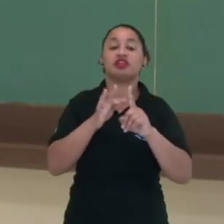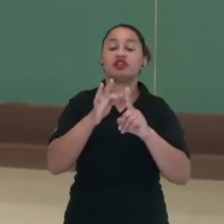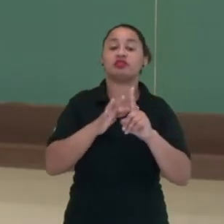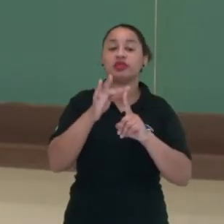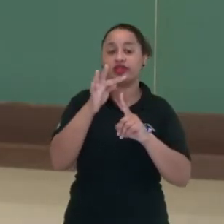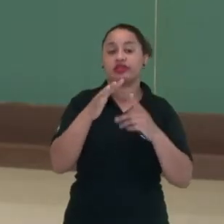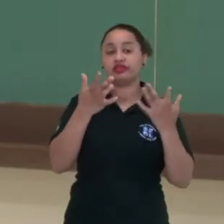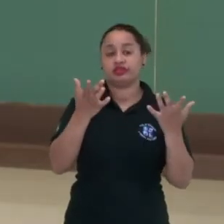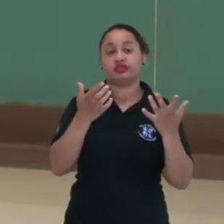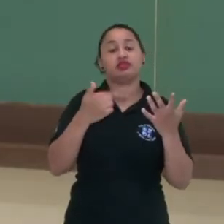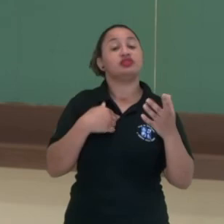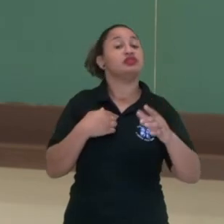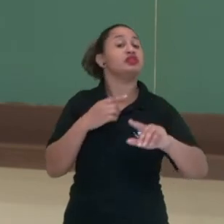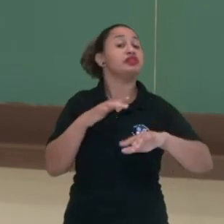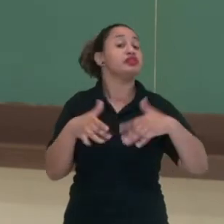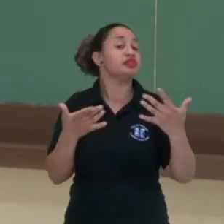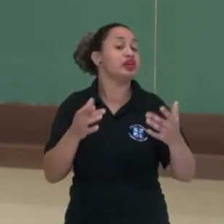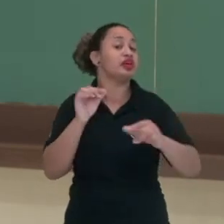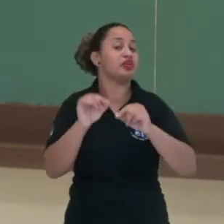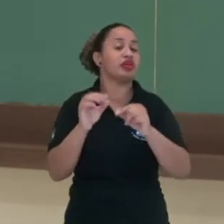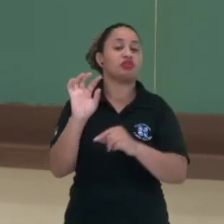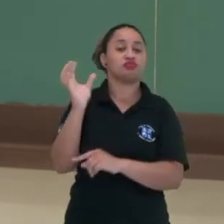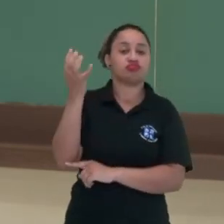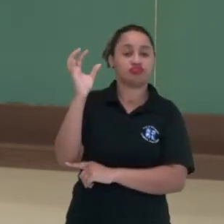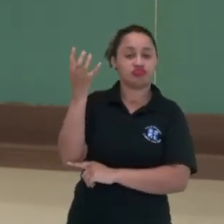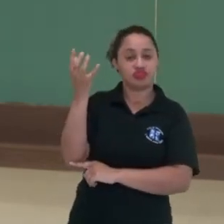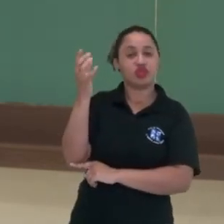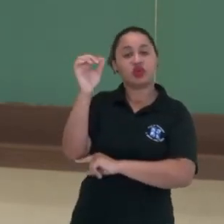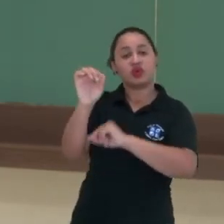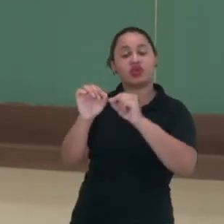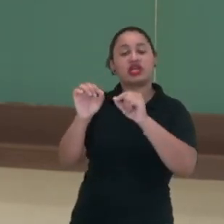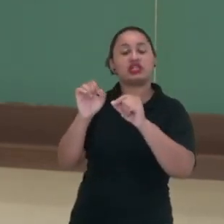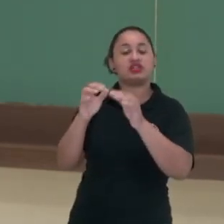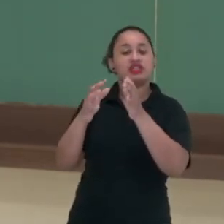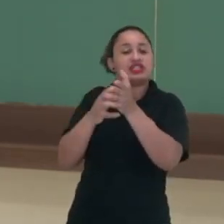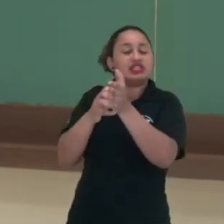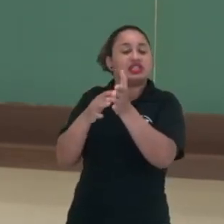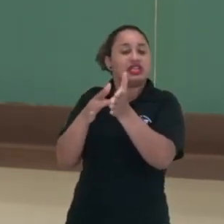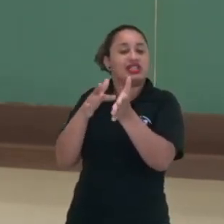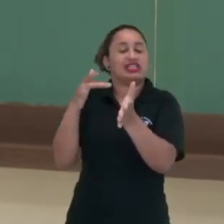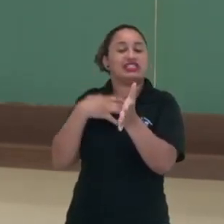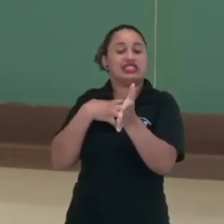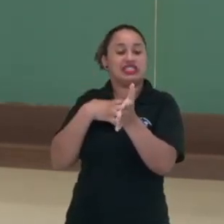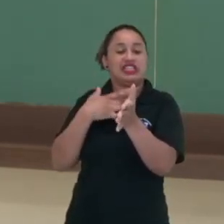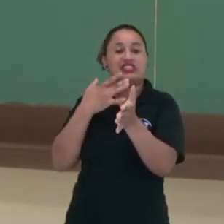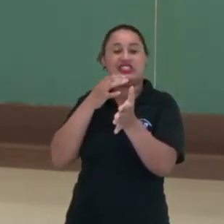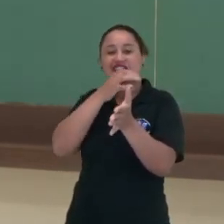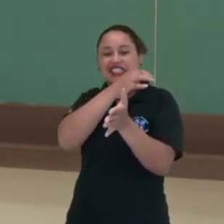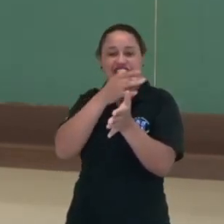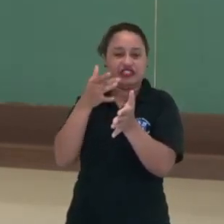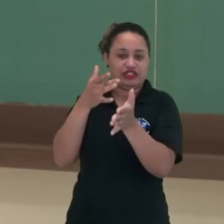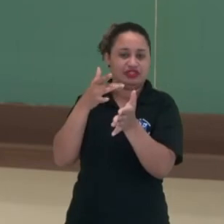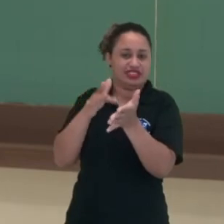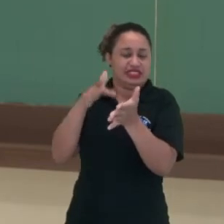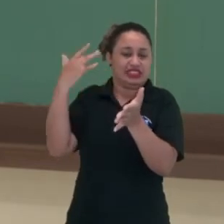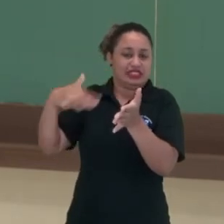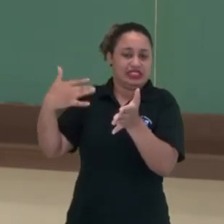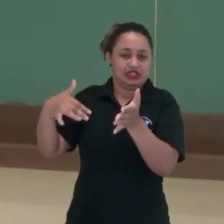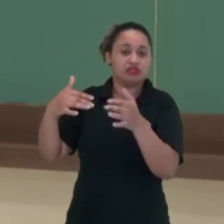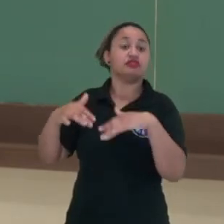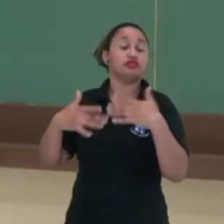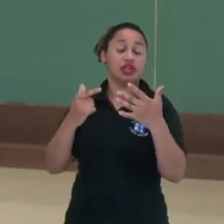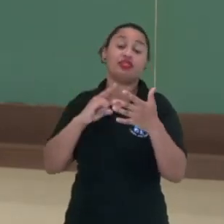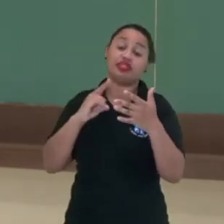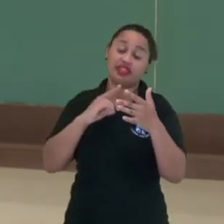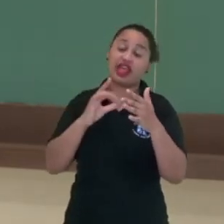Então, a incandescente, a lâmpada incandescente, é aquela que você encosta e ela está quente. Então, ela produz calor. Então,